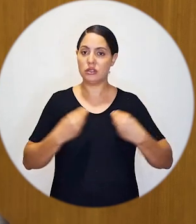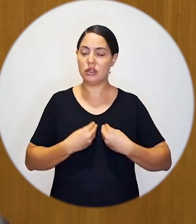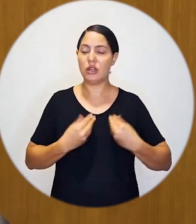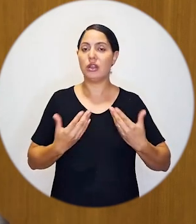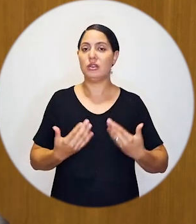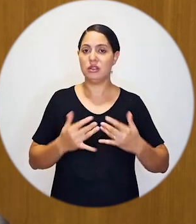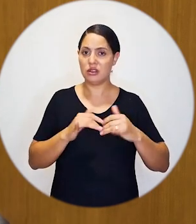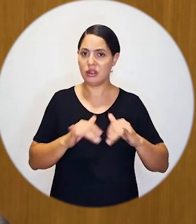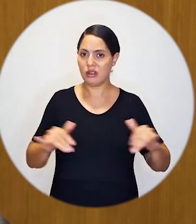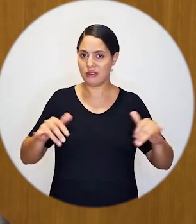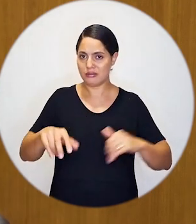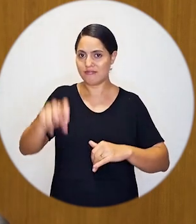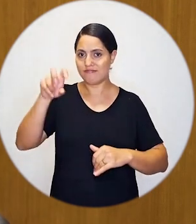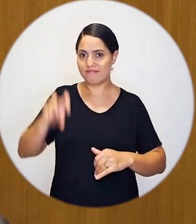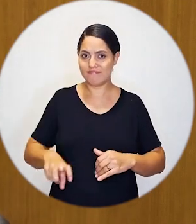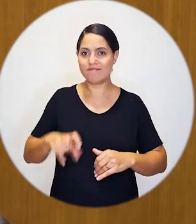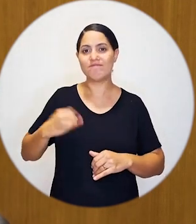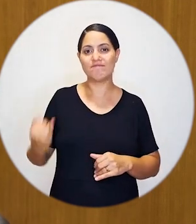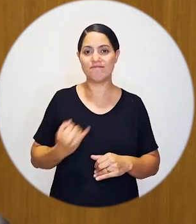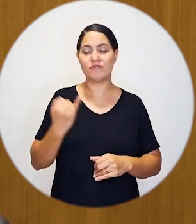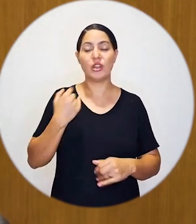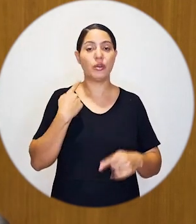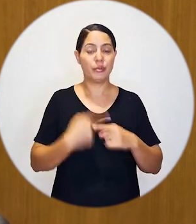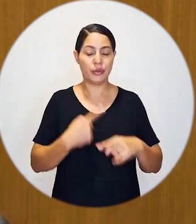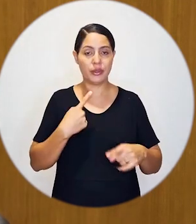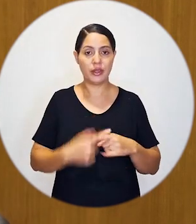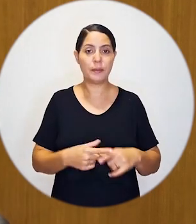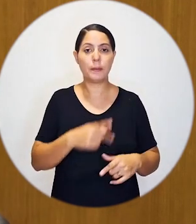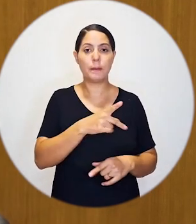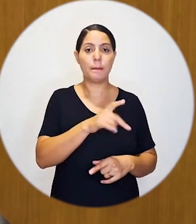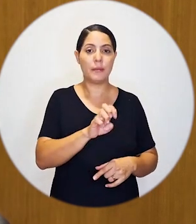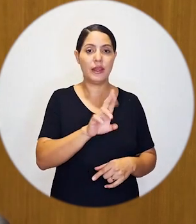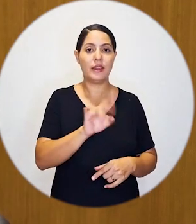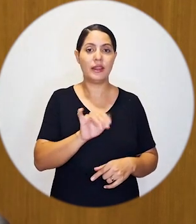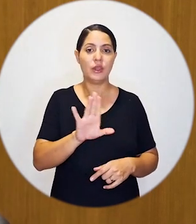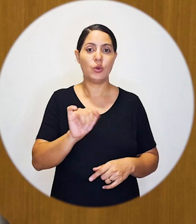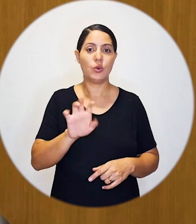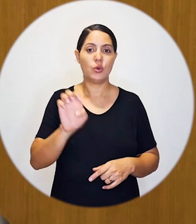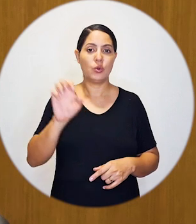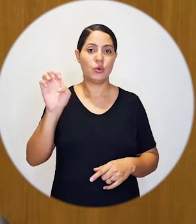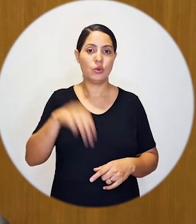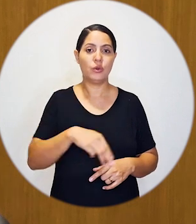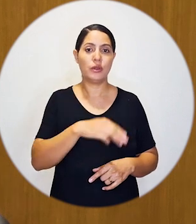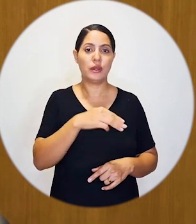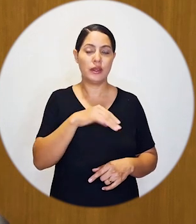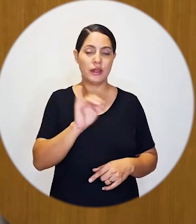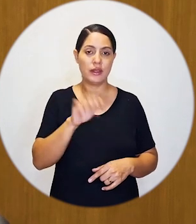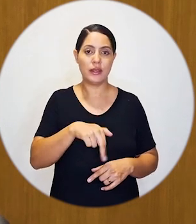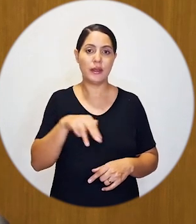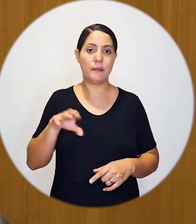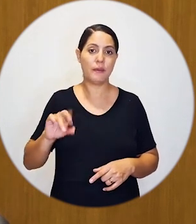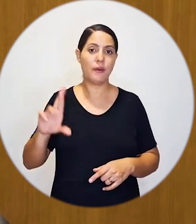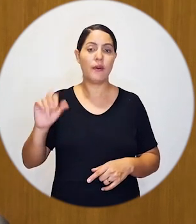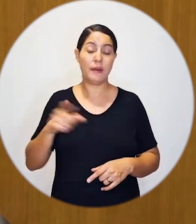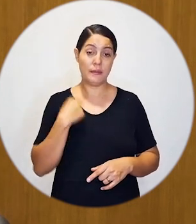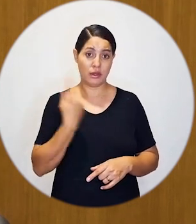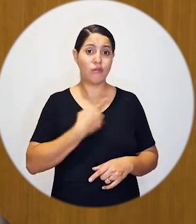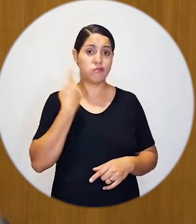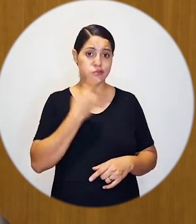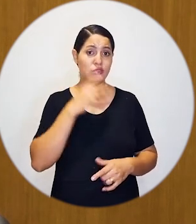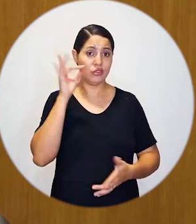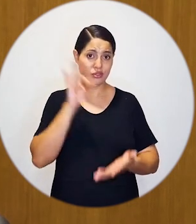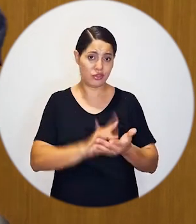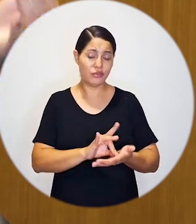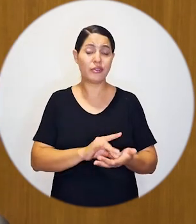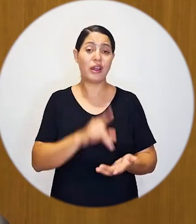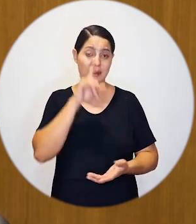in mora, para a gente na advocacia é o perigo mesmo do cliente ficar preso além do tempo, do pai estar preso